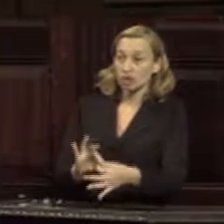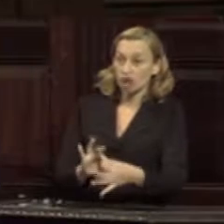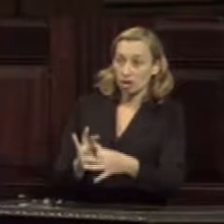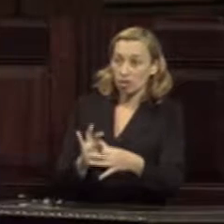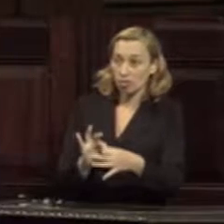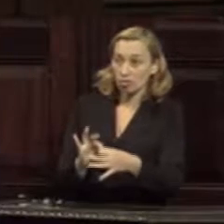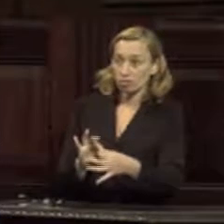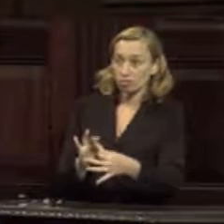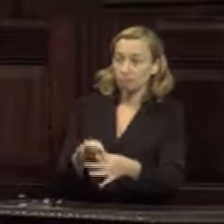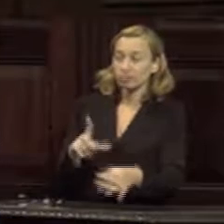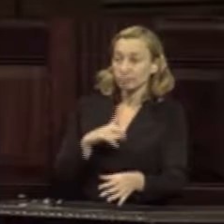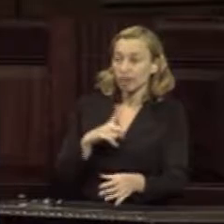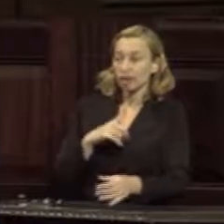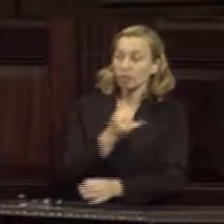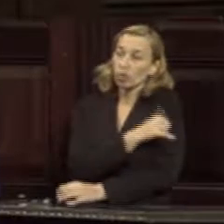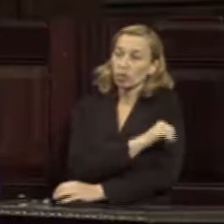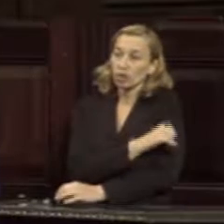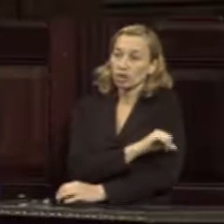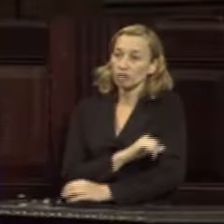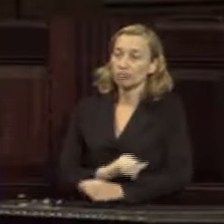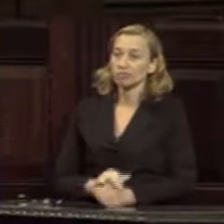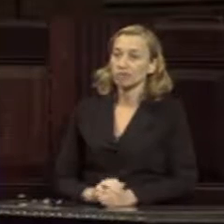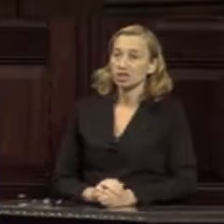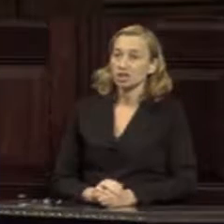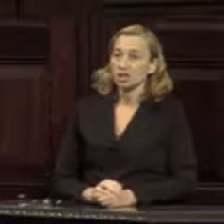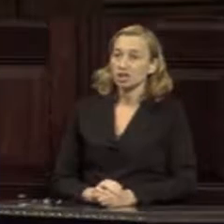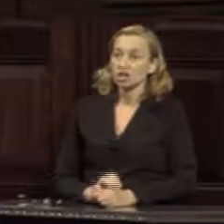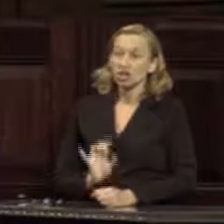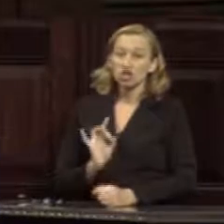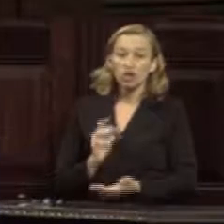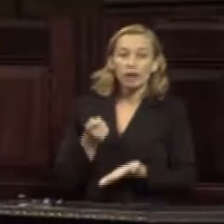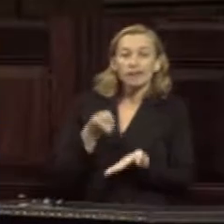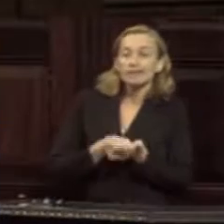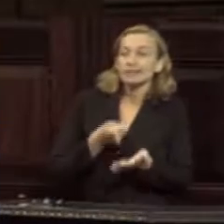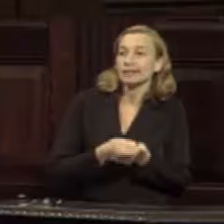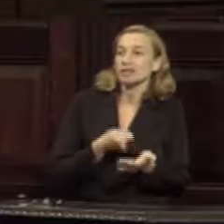impõe ao Rio de Janeiro restrições e prejuízos.